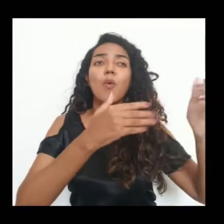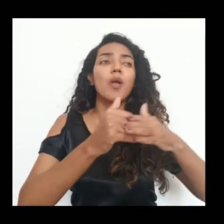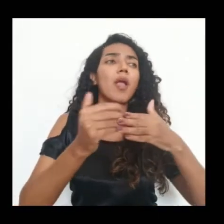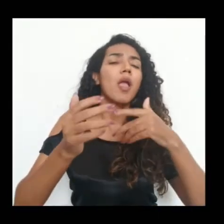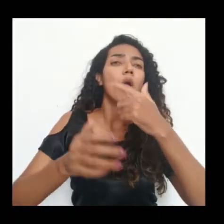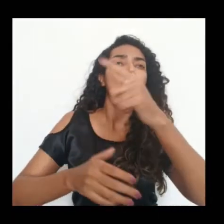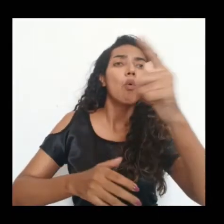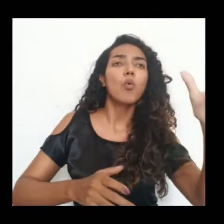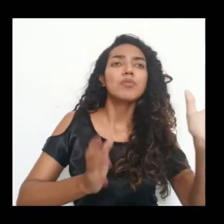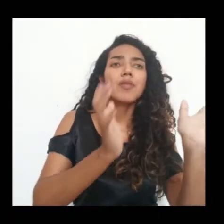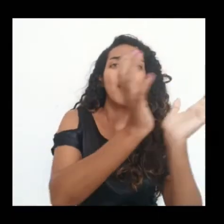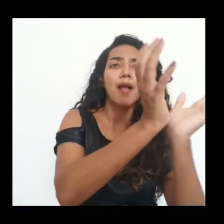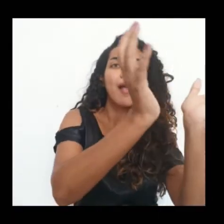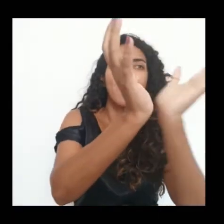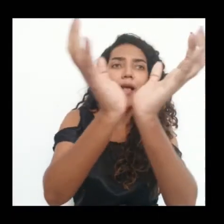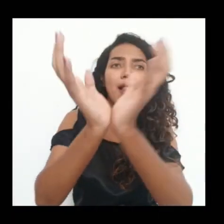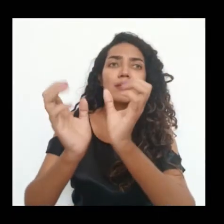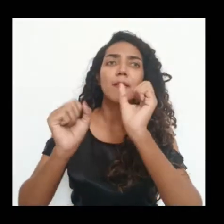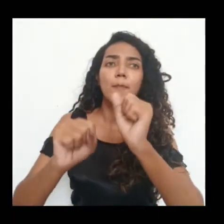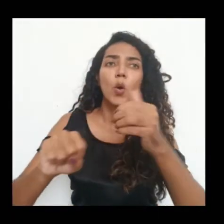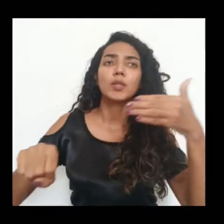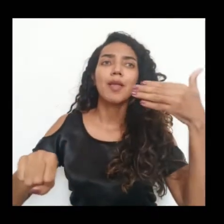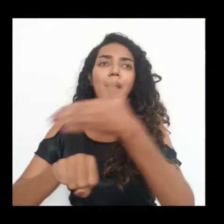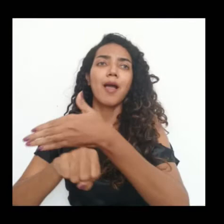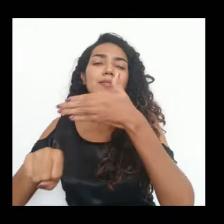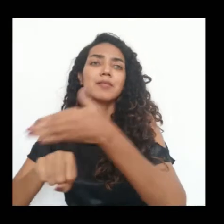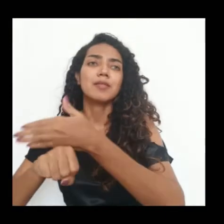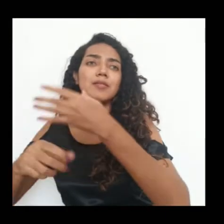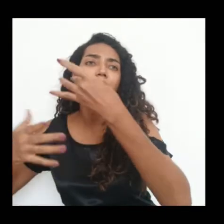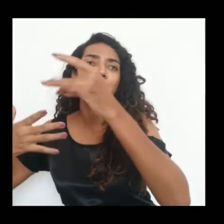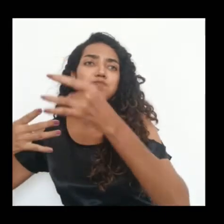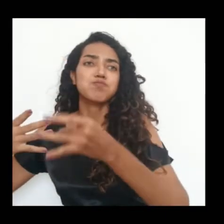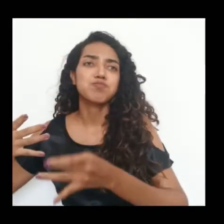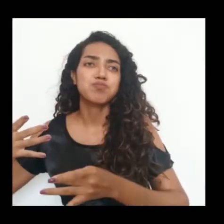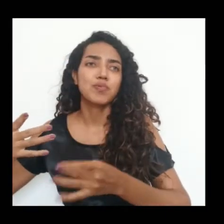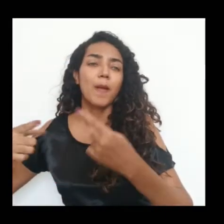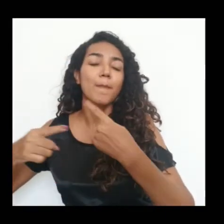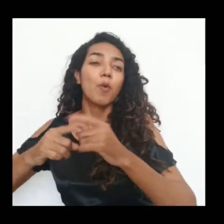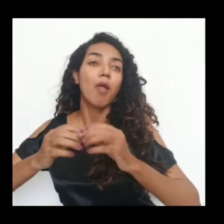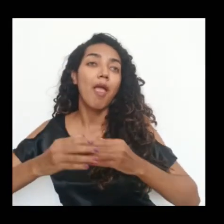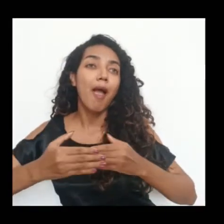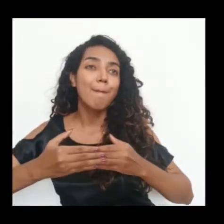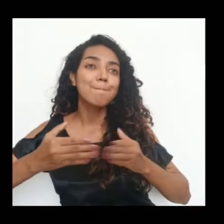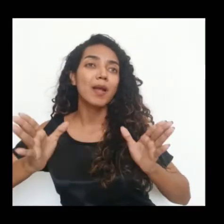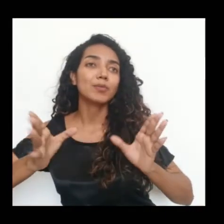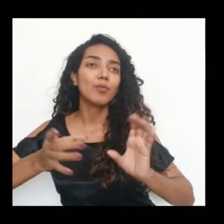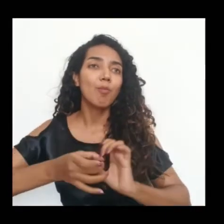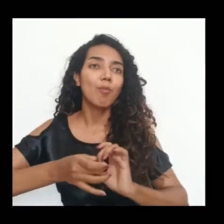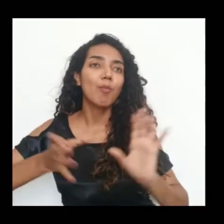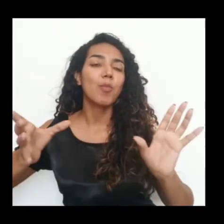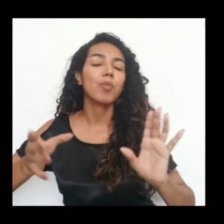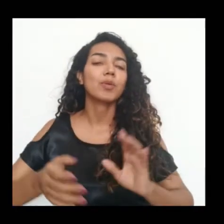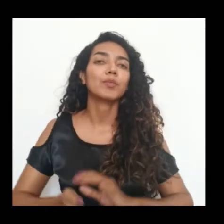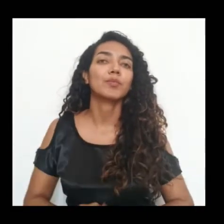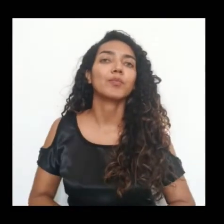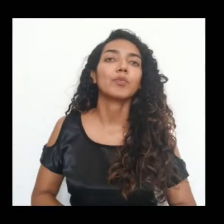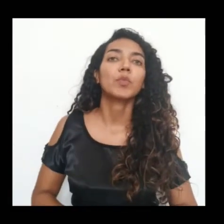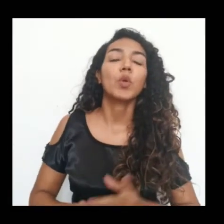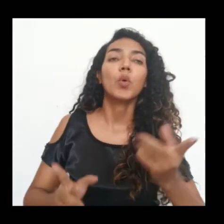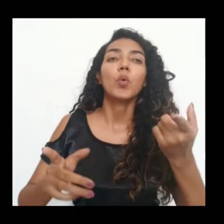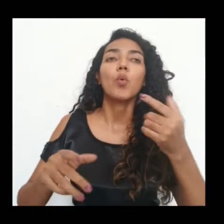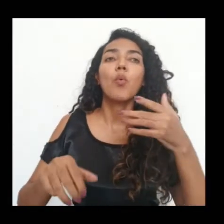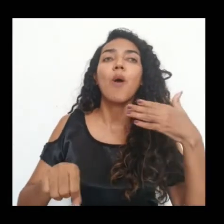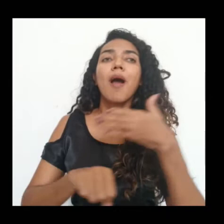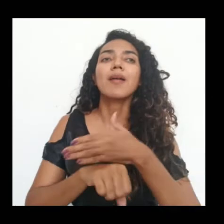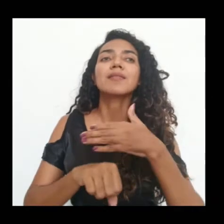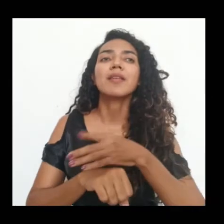métodos marcados como público. O nível de acesso default, que é o que quando você não declara